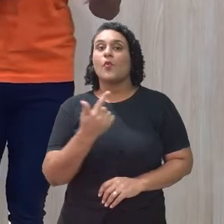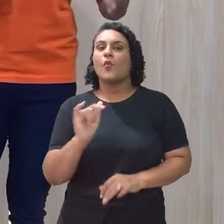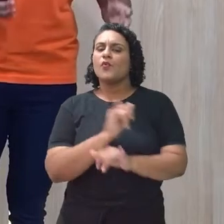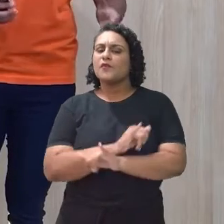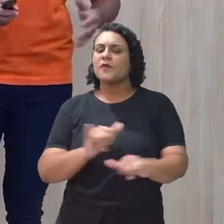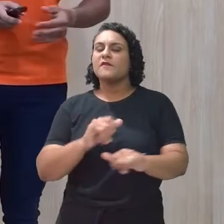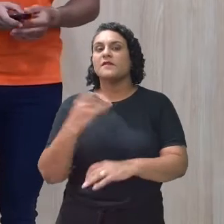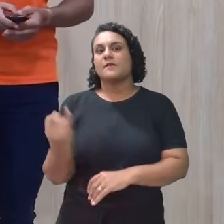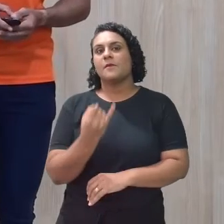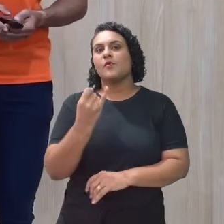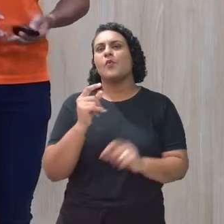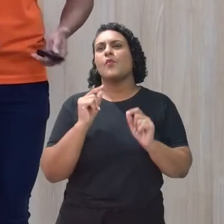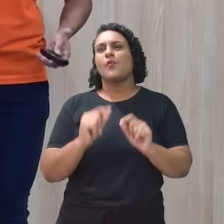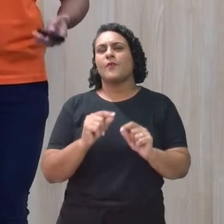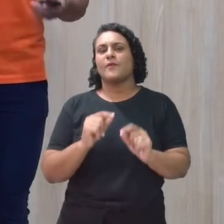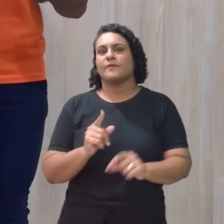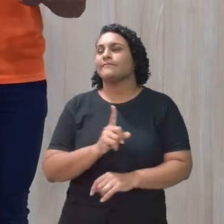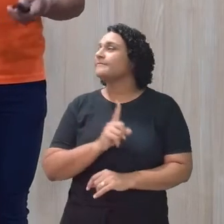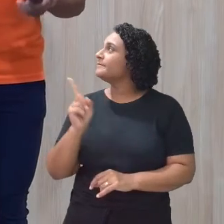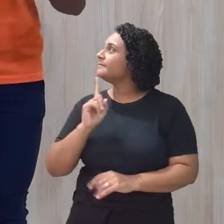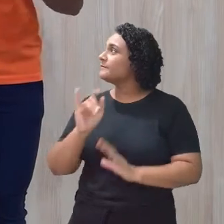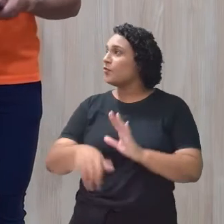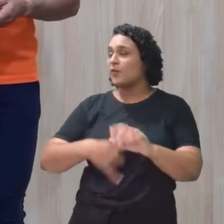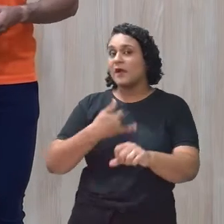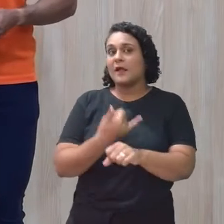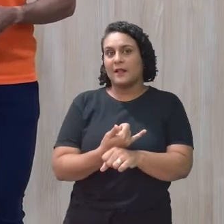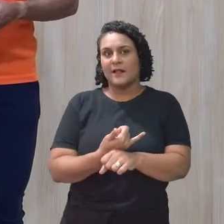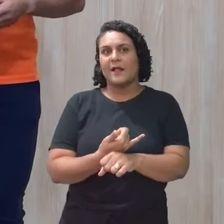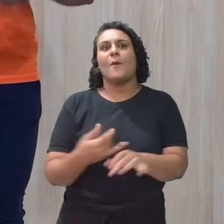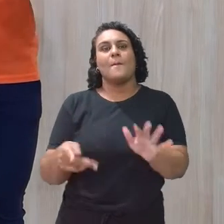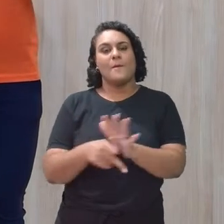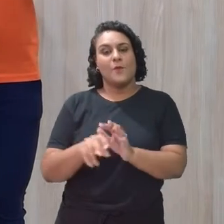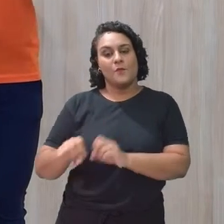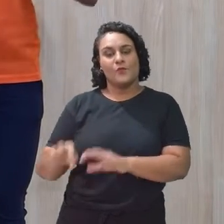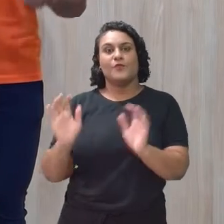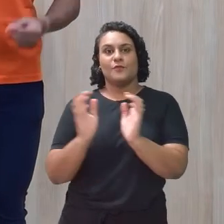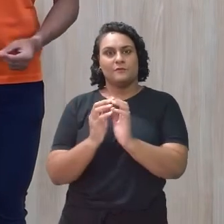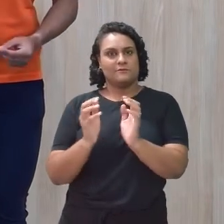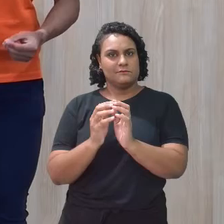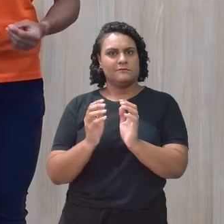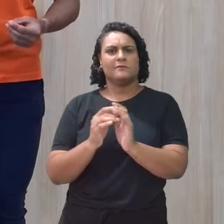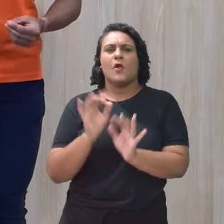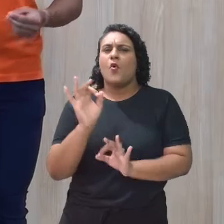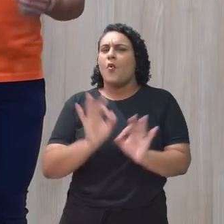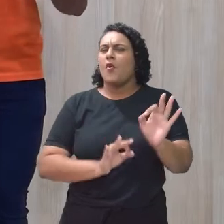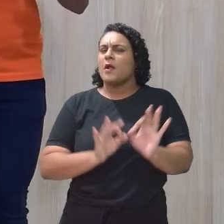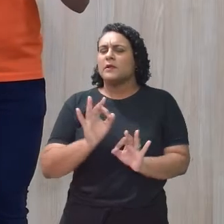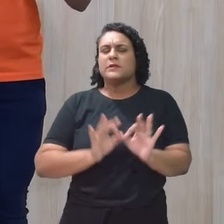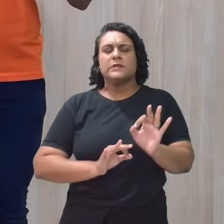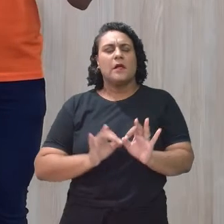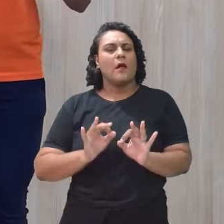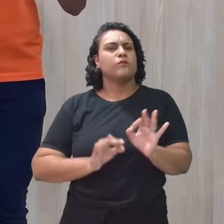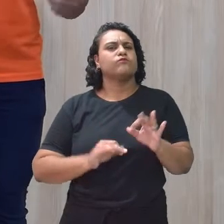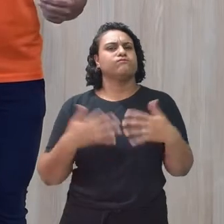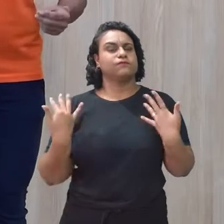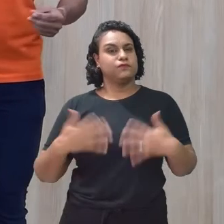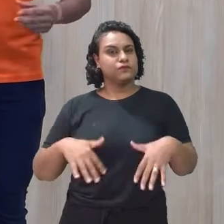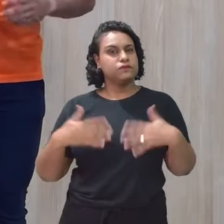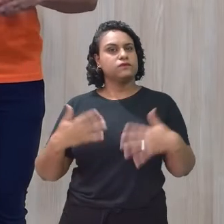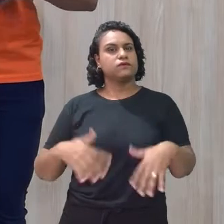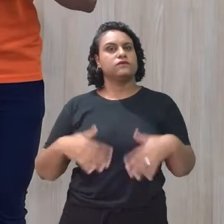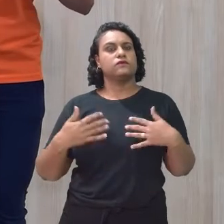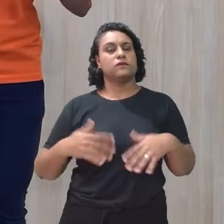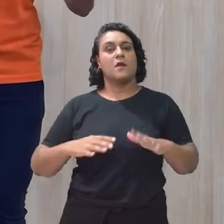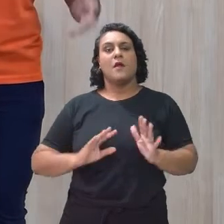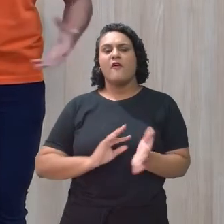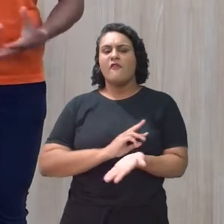bastante importante é em relação ao nosso canal no YouTube, tá? Um canal super organizado, um canal totalmente